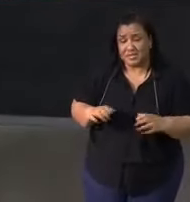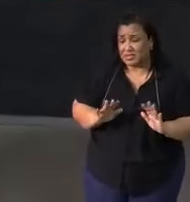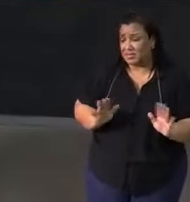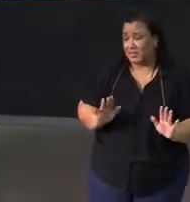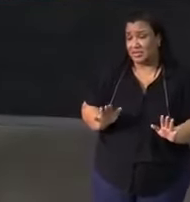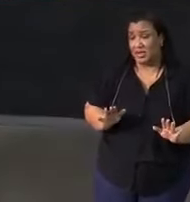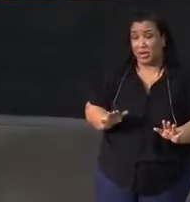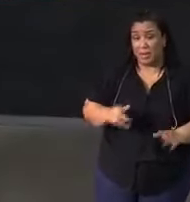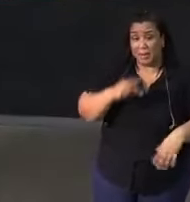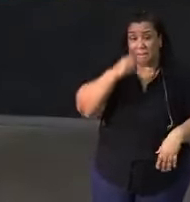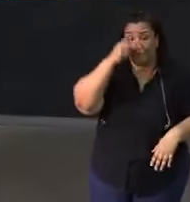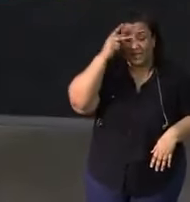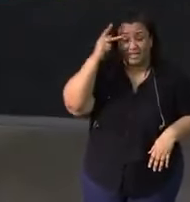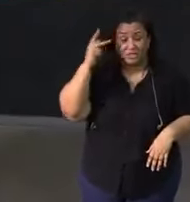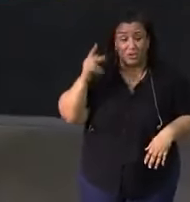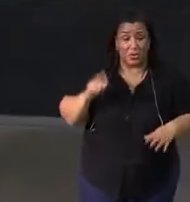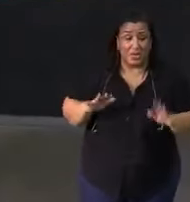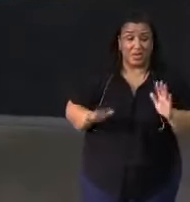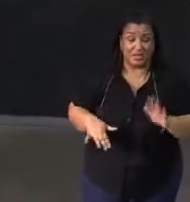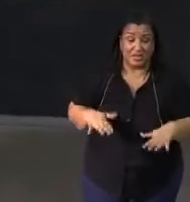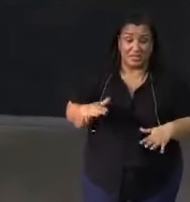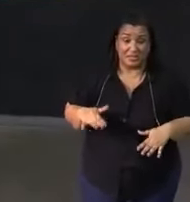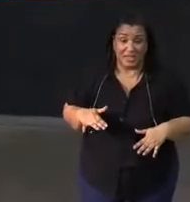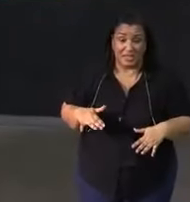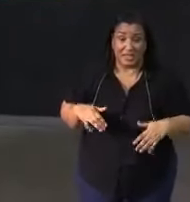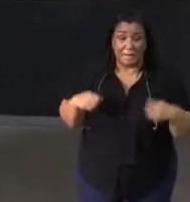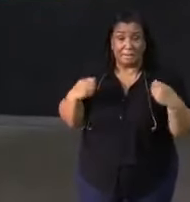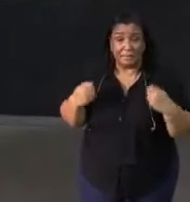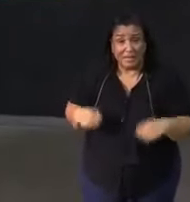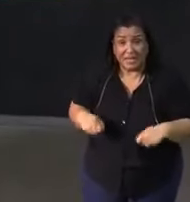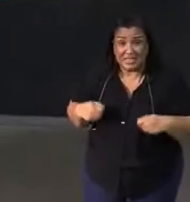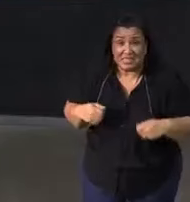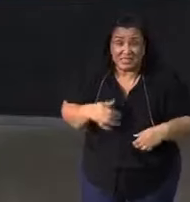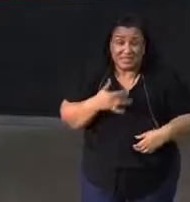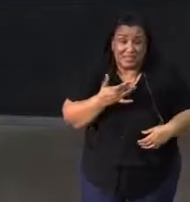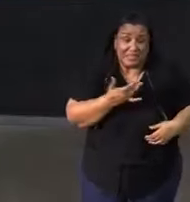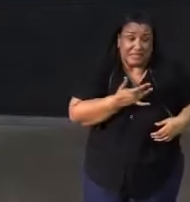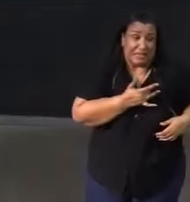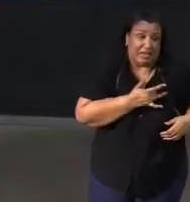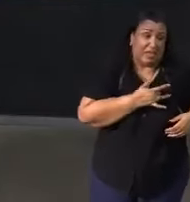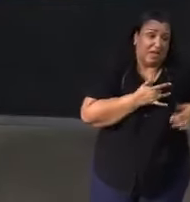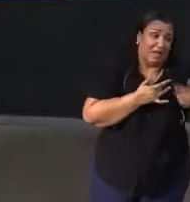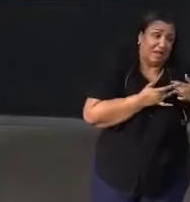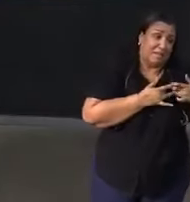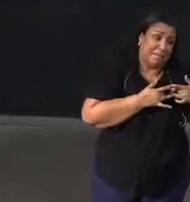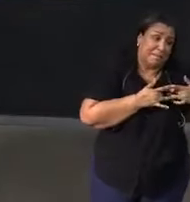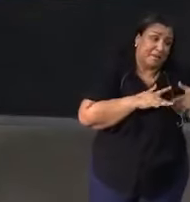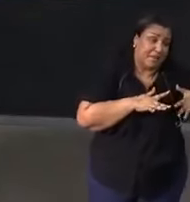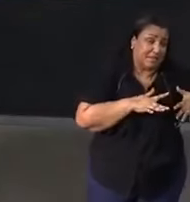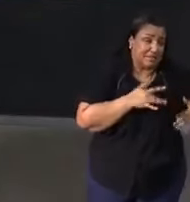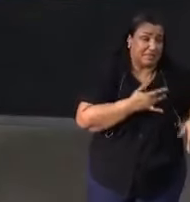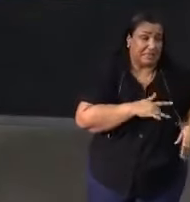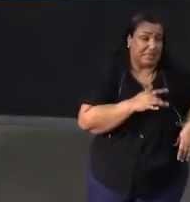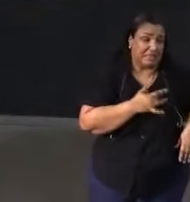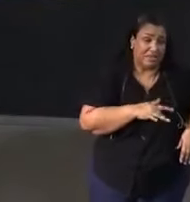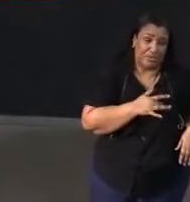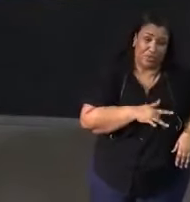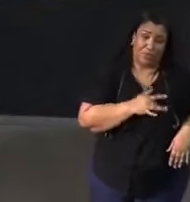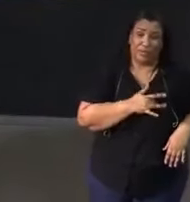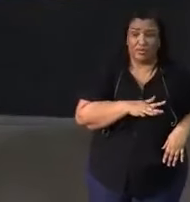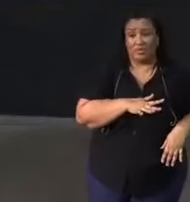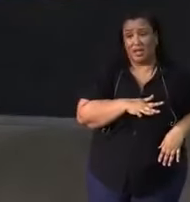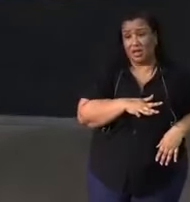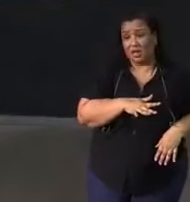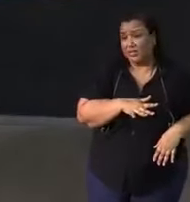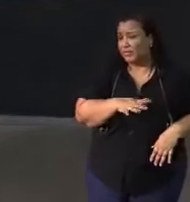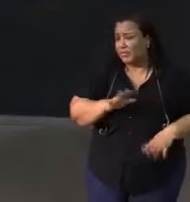e ali criam o seu feudo de pessoas que têm dó, que têm pena, que dizem: coitadinho,